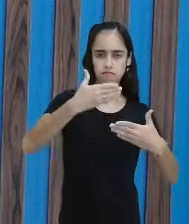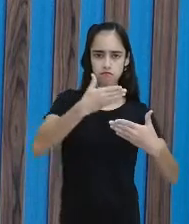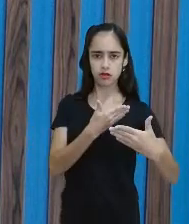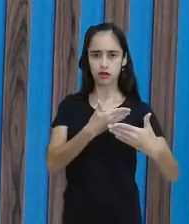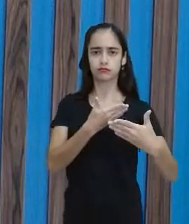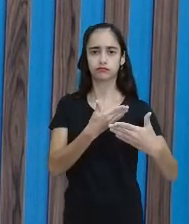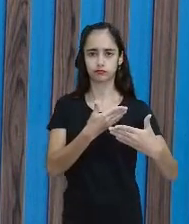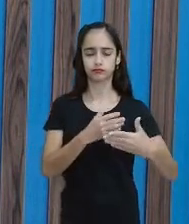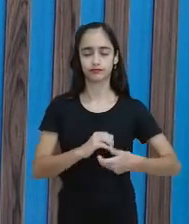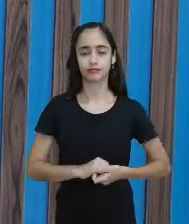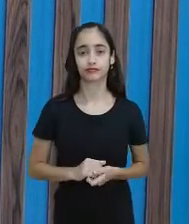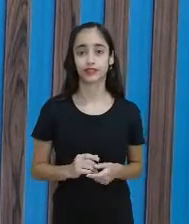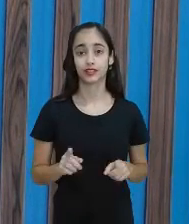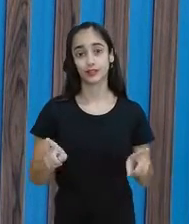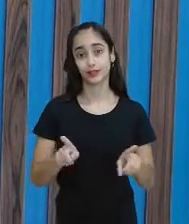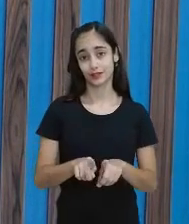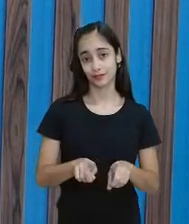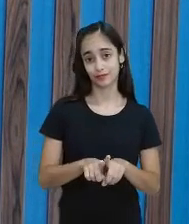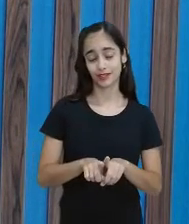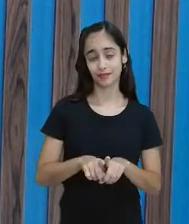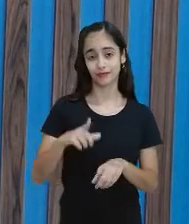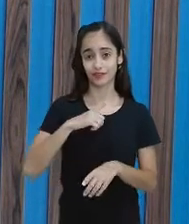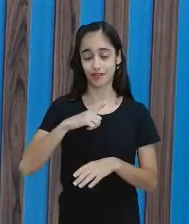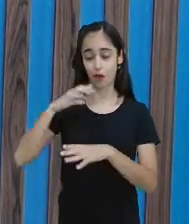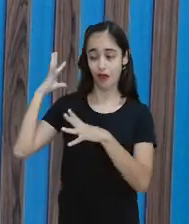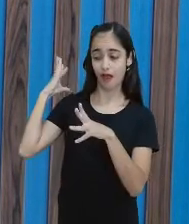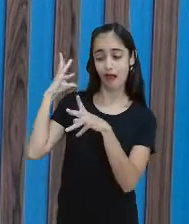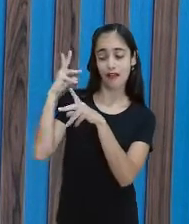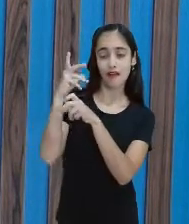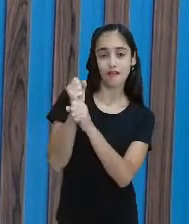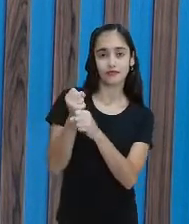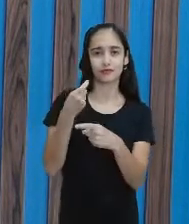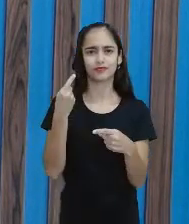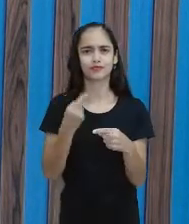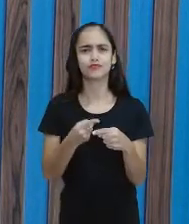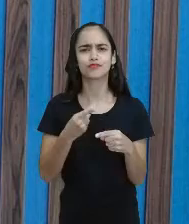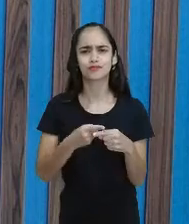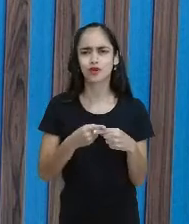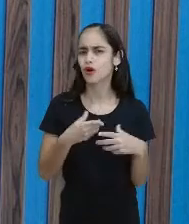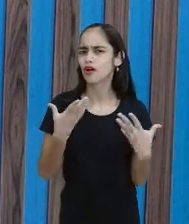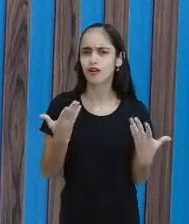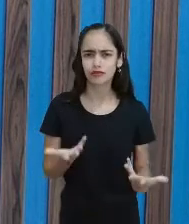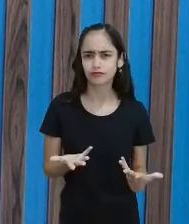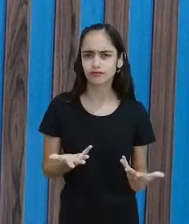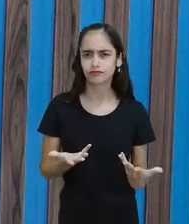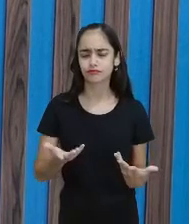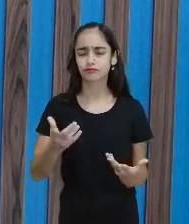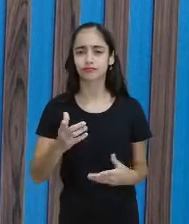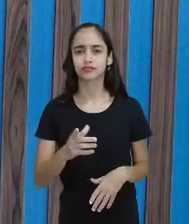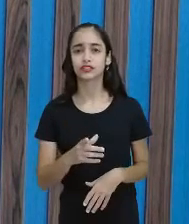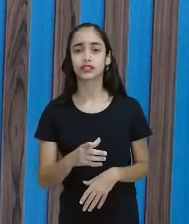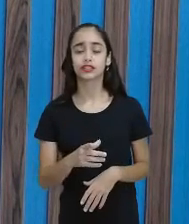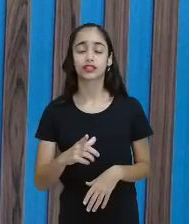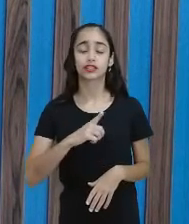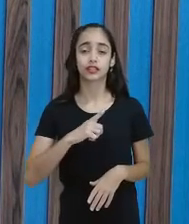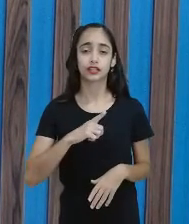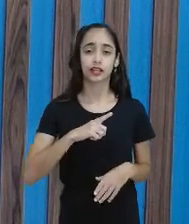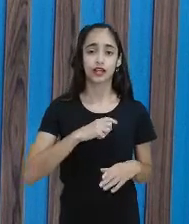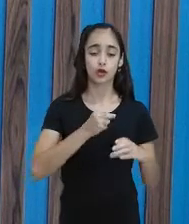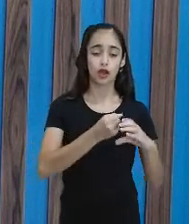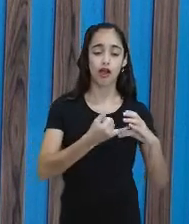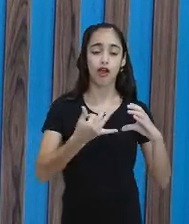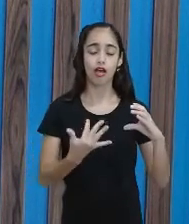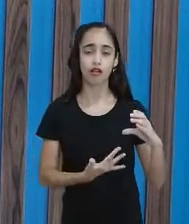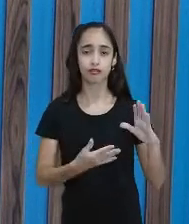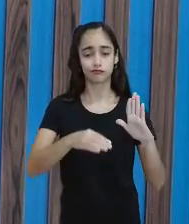revisar hoje também, né, o porquê dessa definição ser classificada da